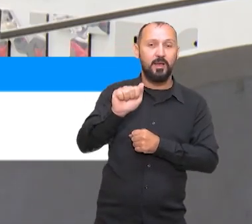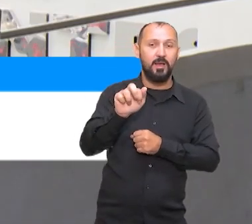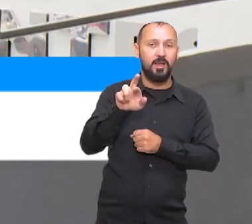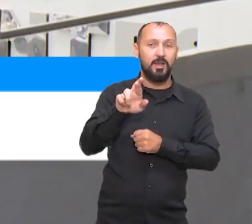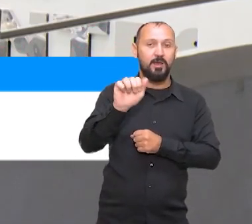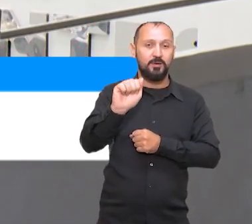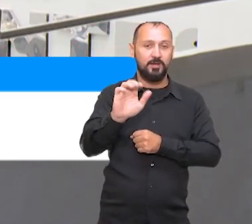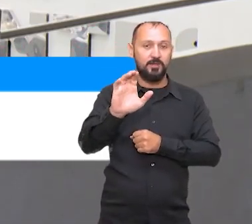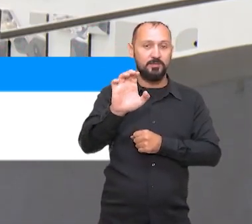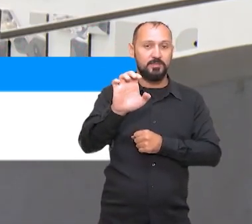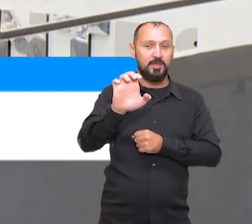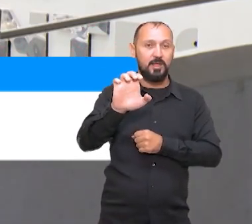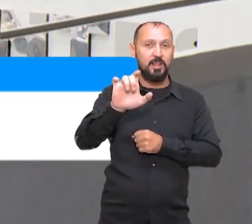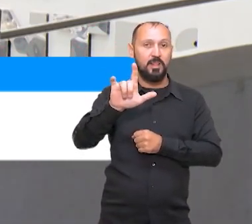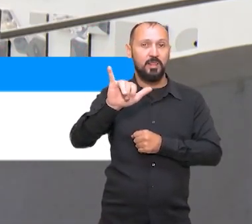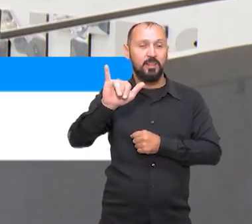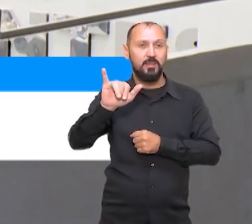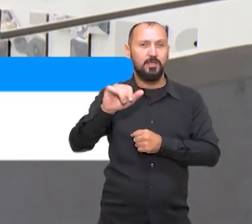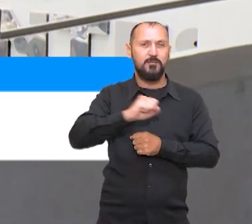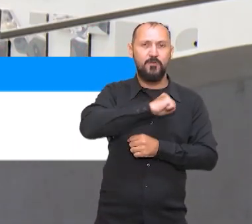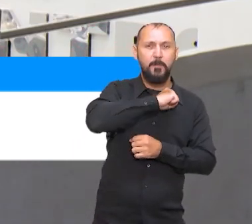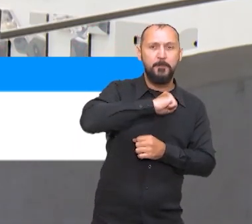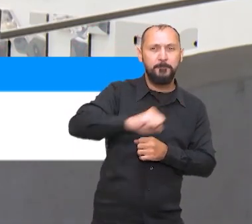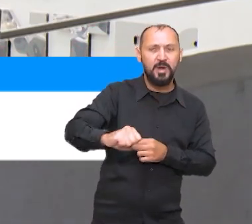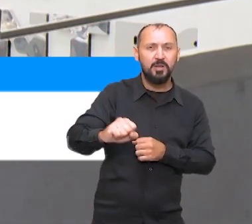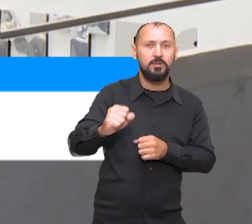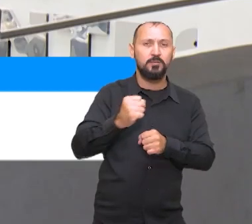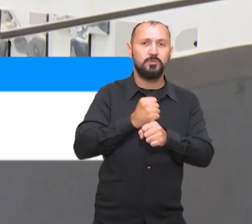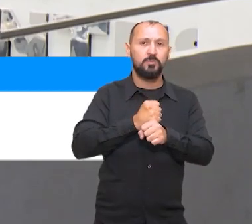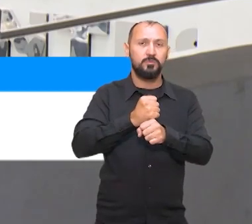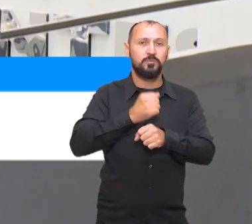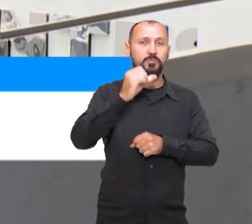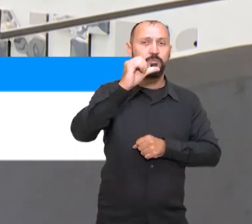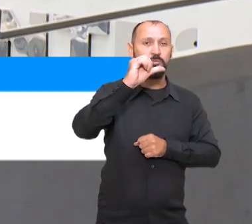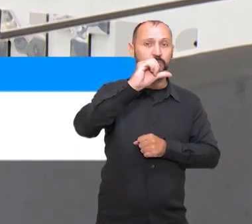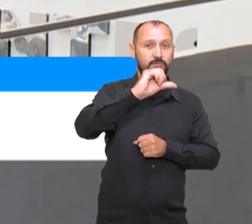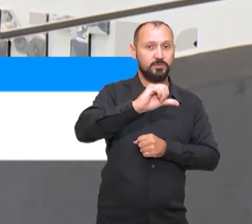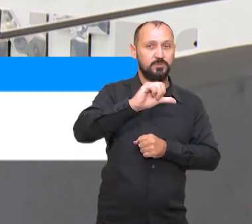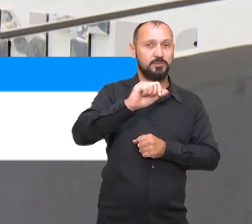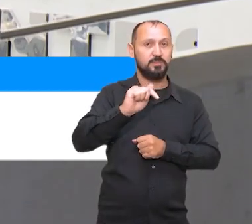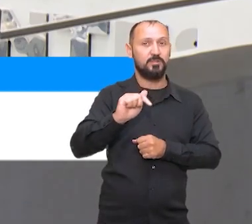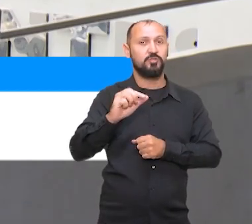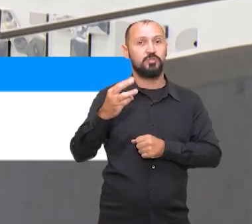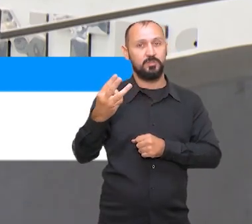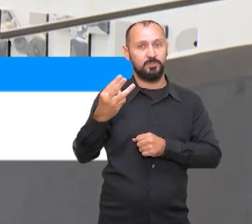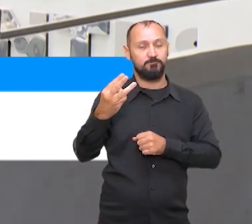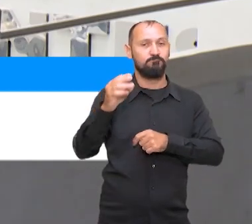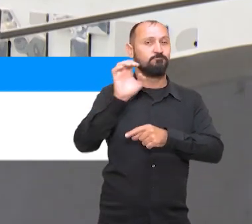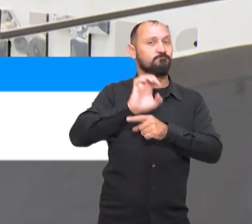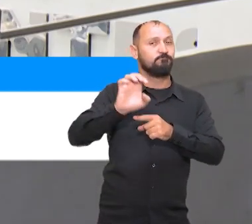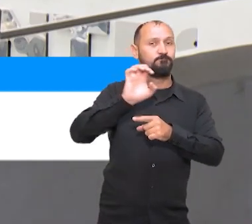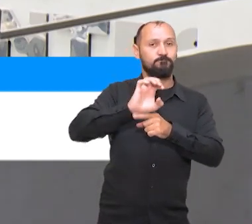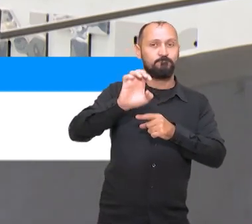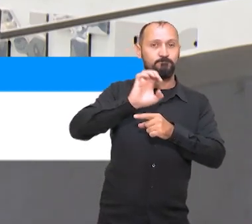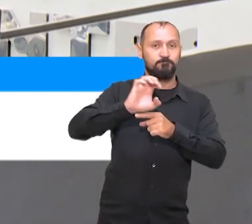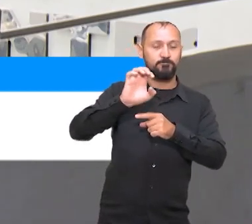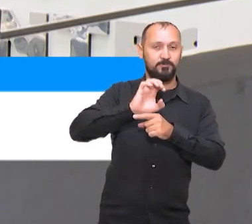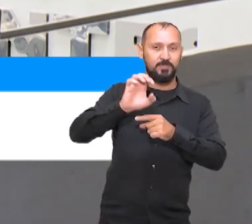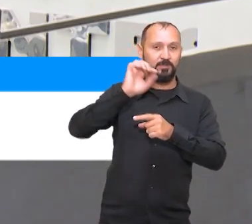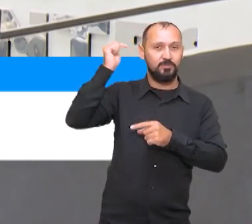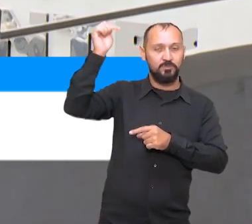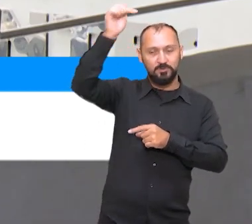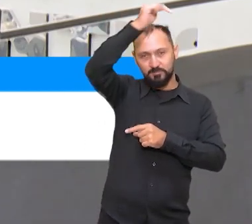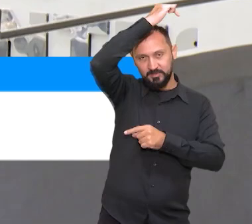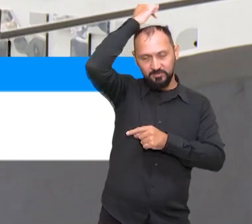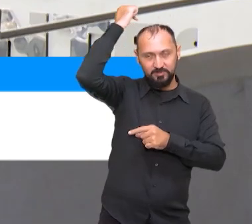à menina Araceli, assassinada de maneira brutal em 1973, no estado do Espírito